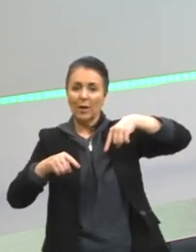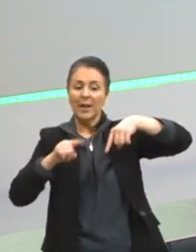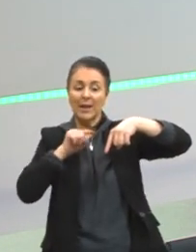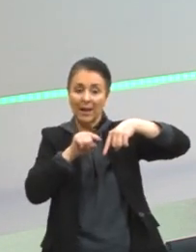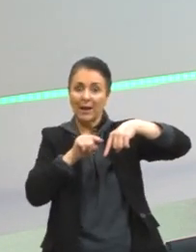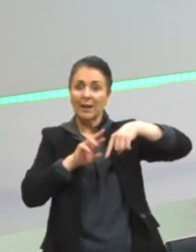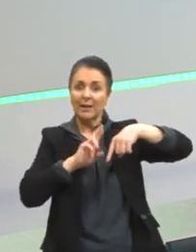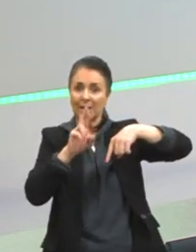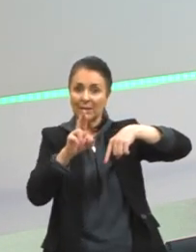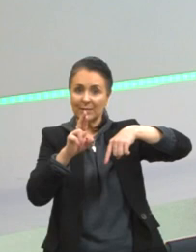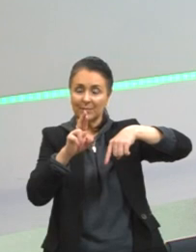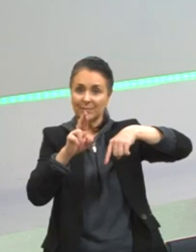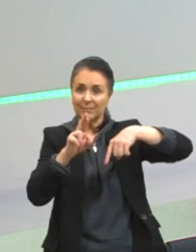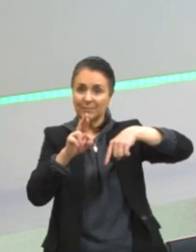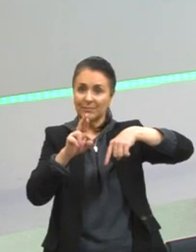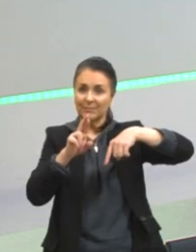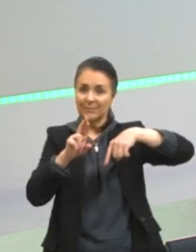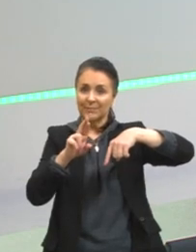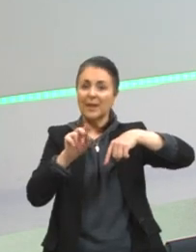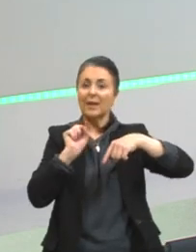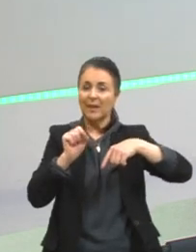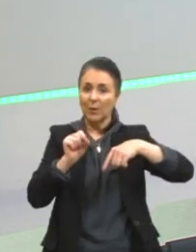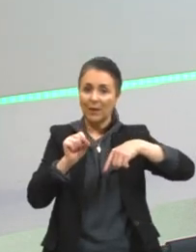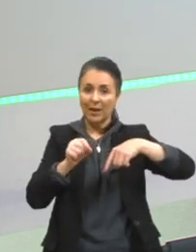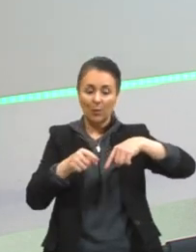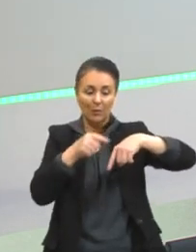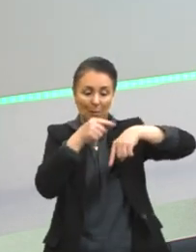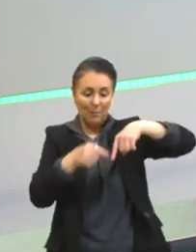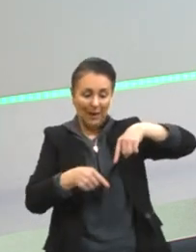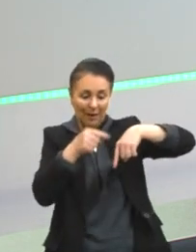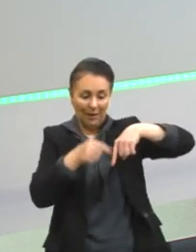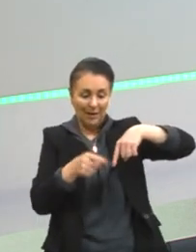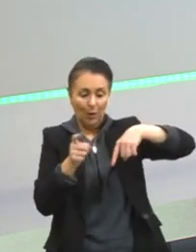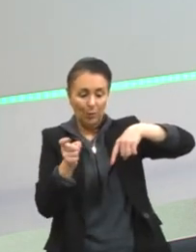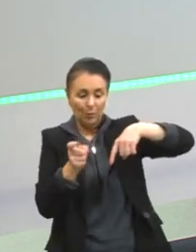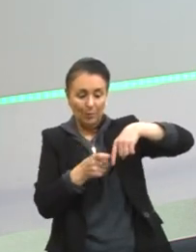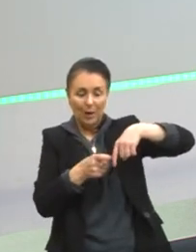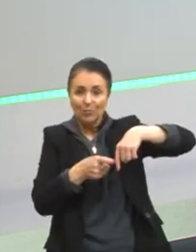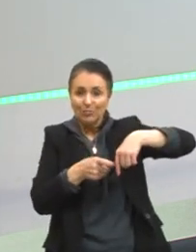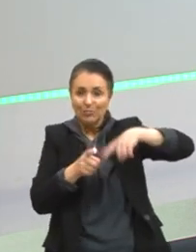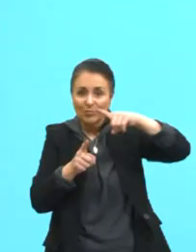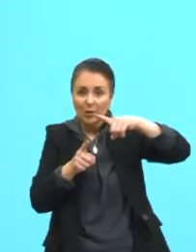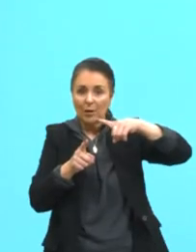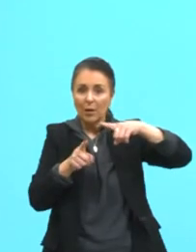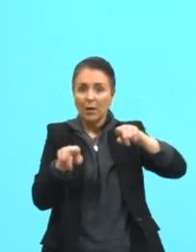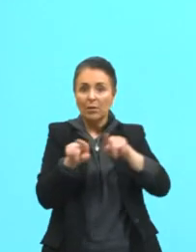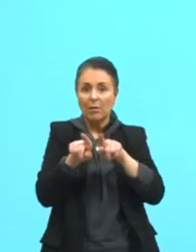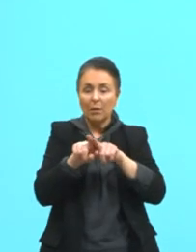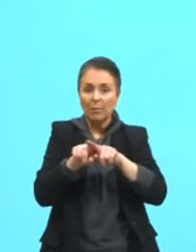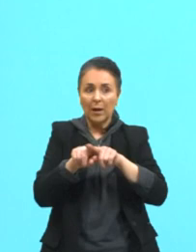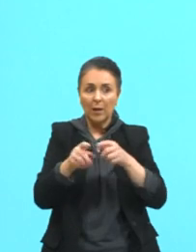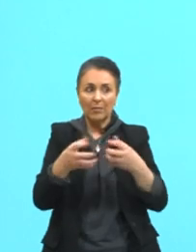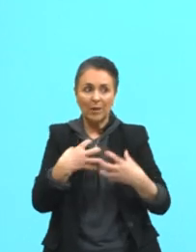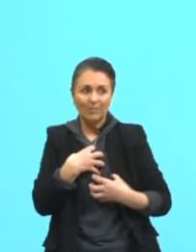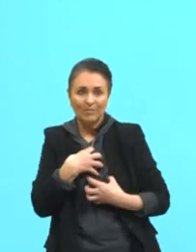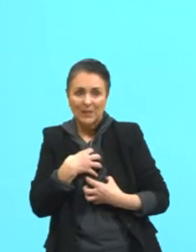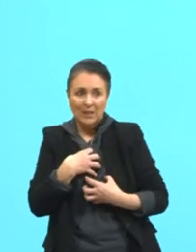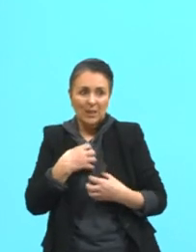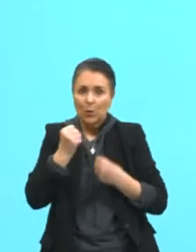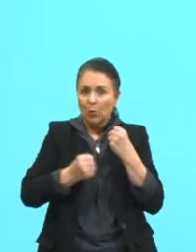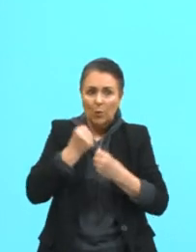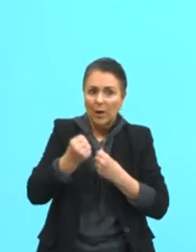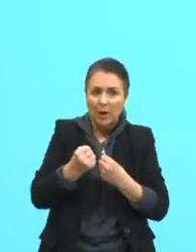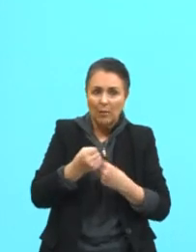dá a resposta O que é o levantamento da perna ou também pode ser correr desesperadamente um ato de fuga ou pode ser qualquer